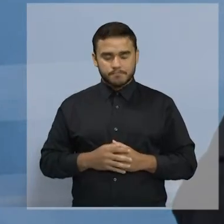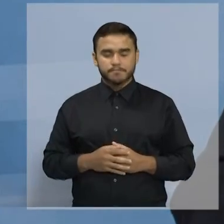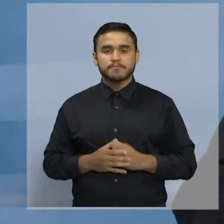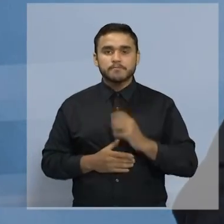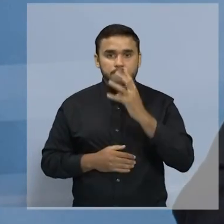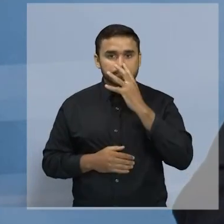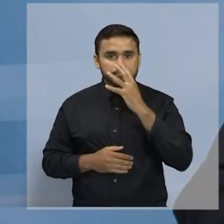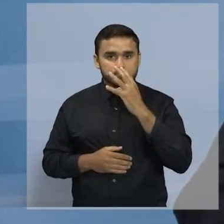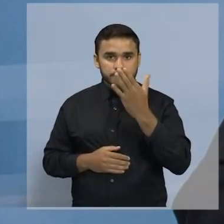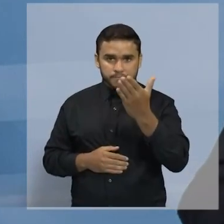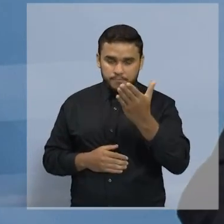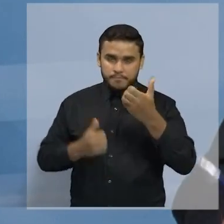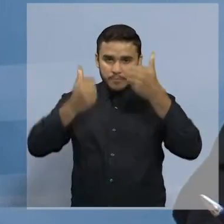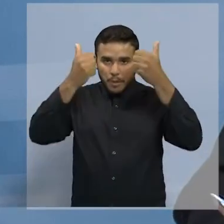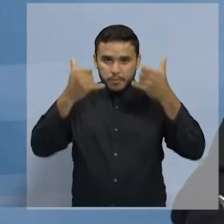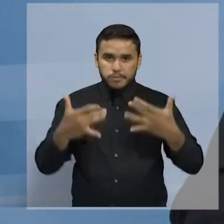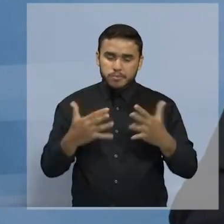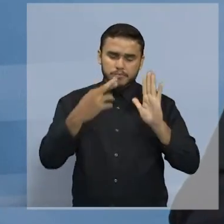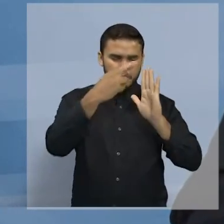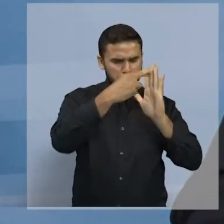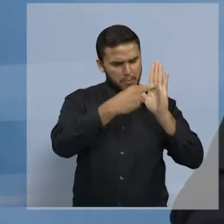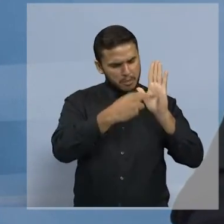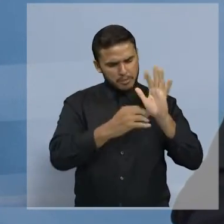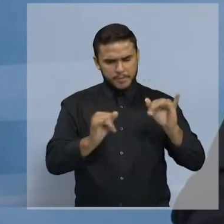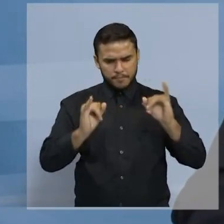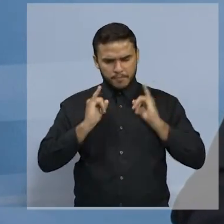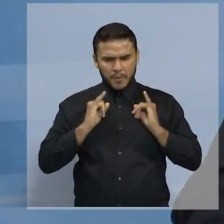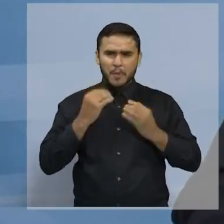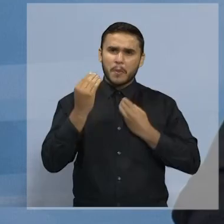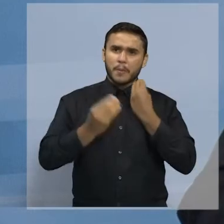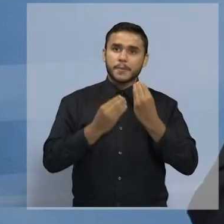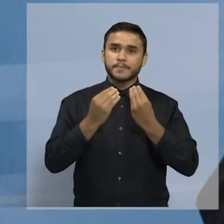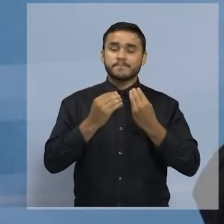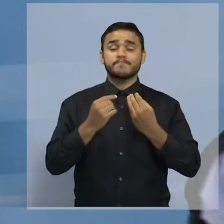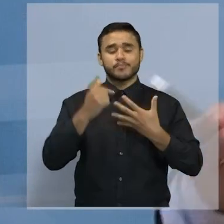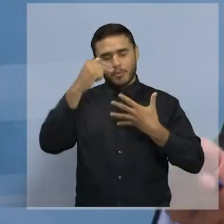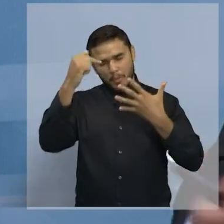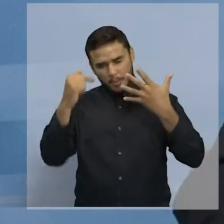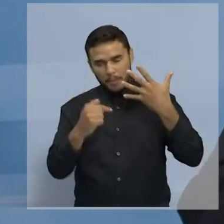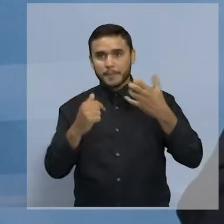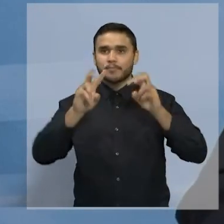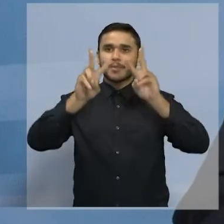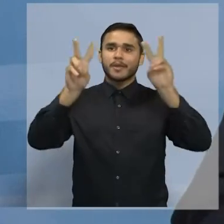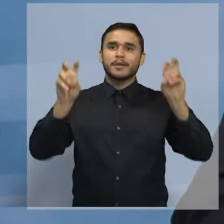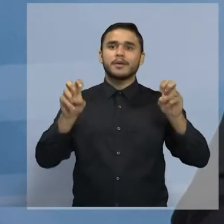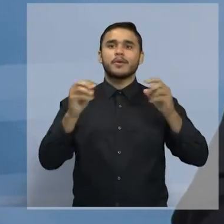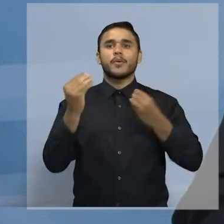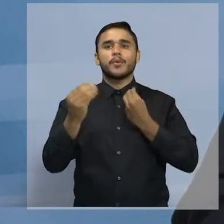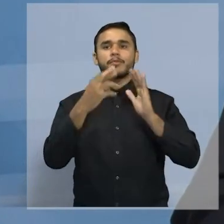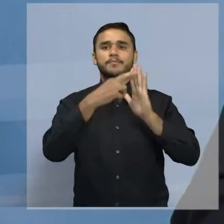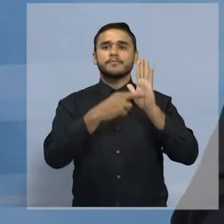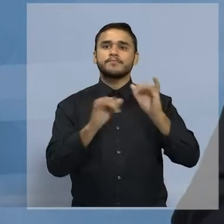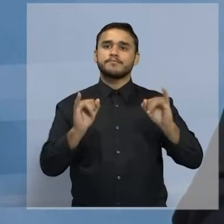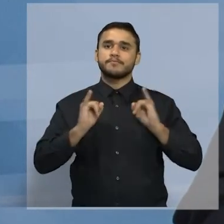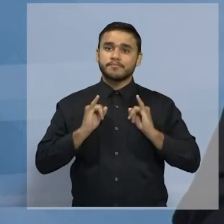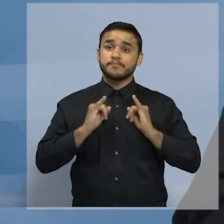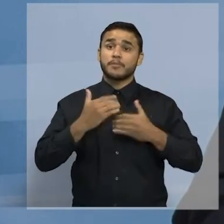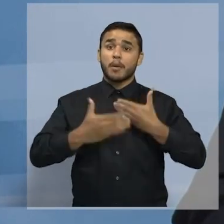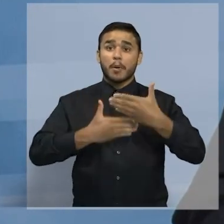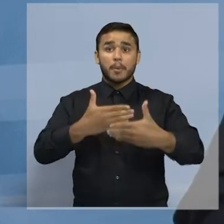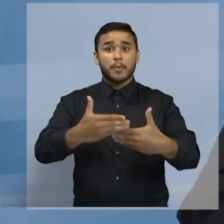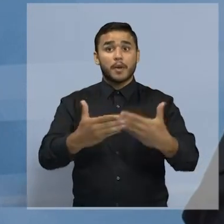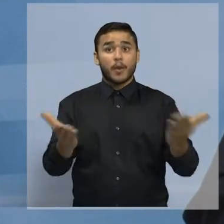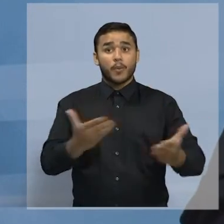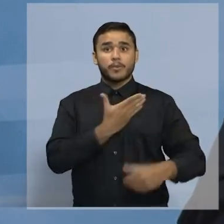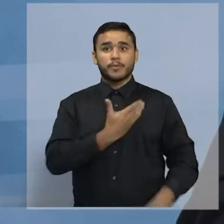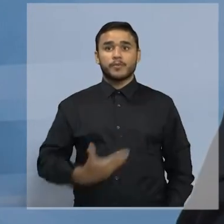para você, pelo menos, os pontos mais importantes que suscitam dúvidas em relação ao projeto de reforma da Previdência que